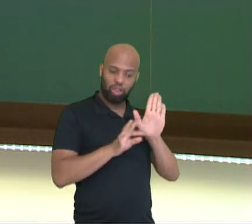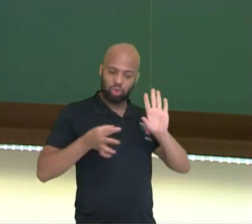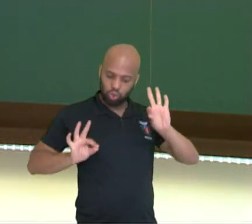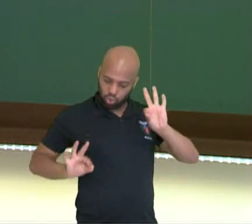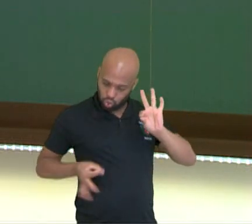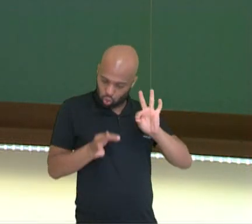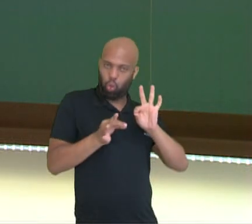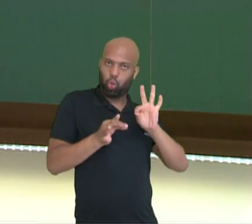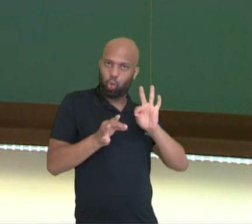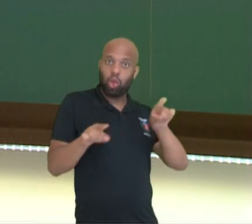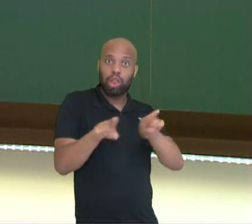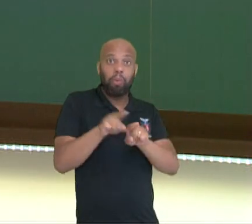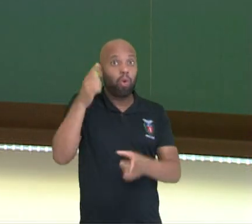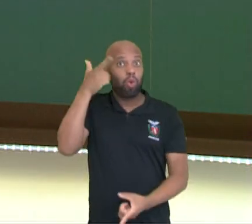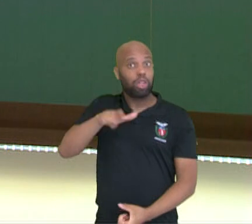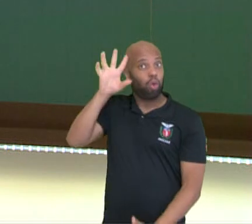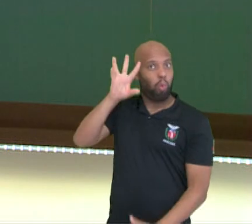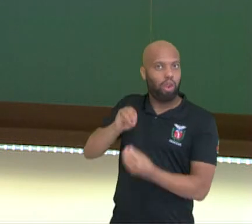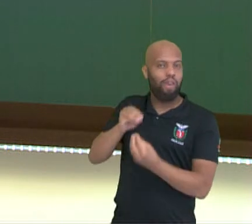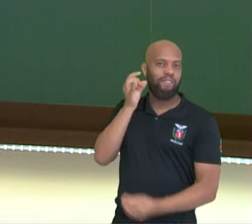é caracterizada por